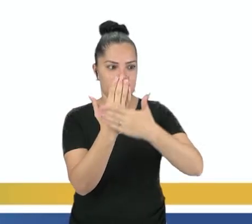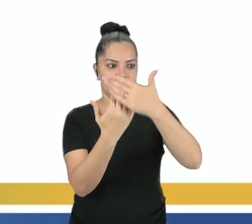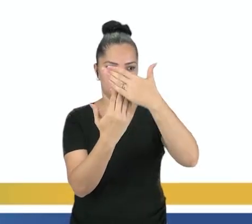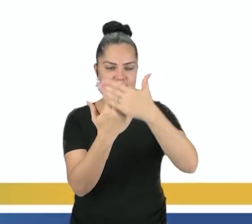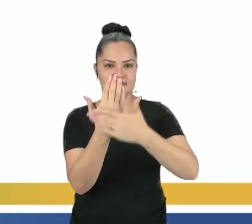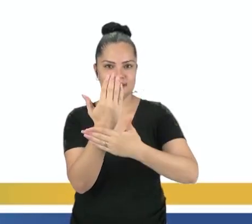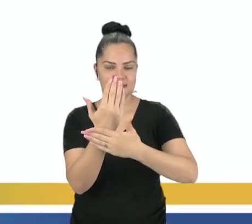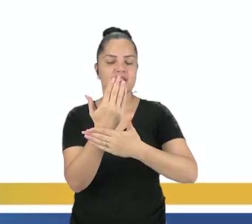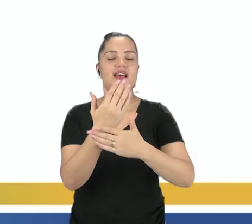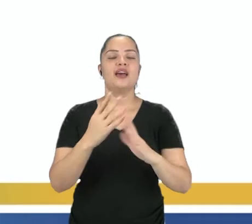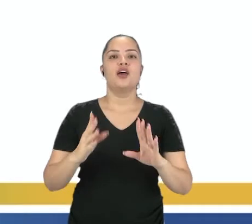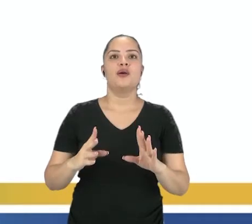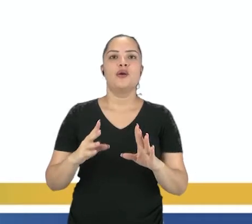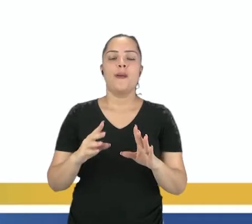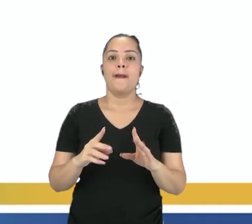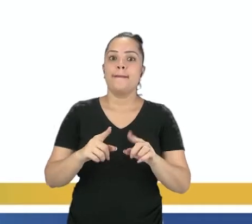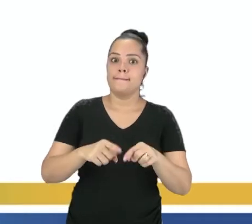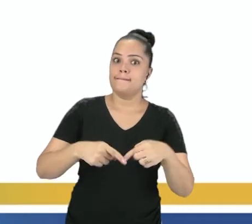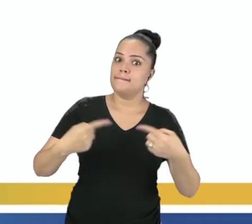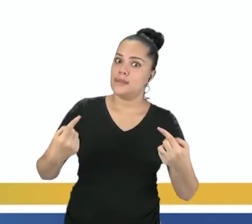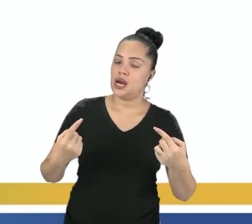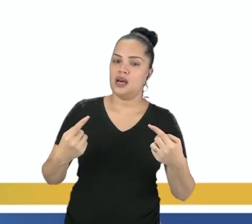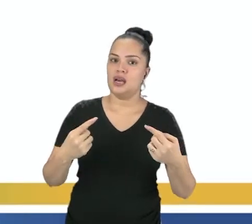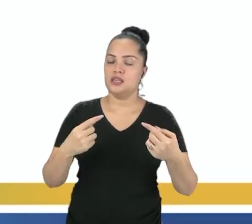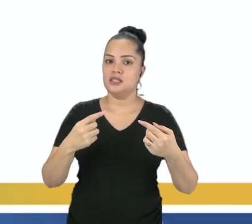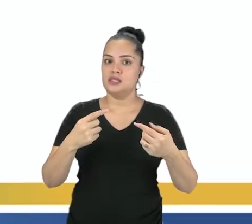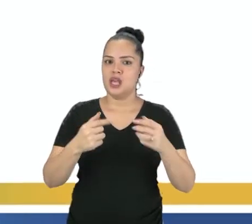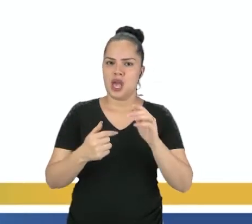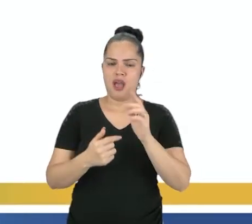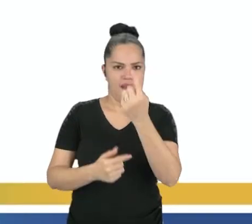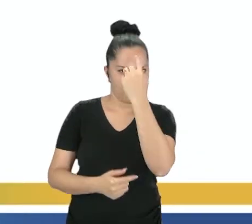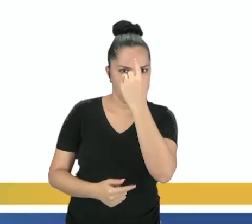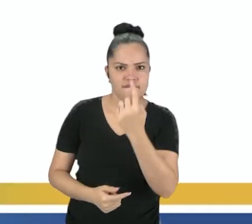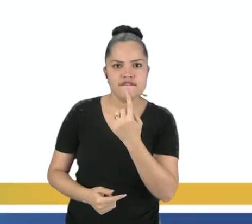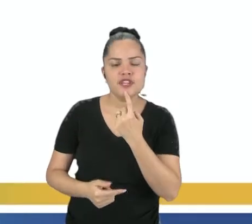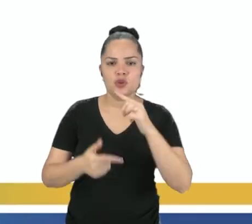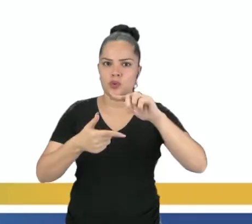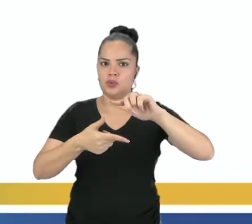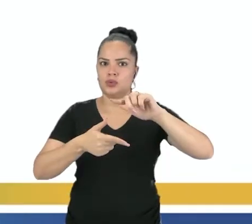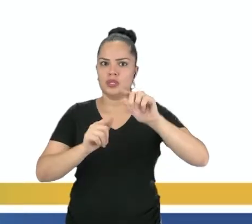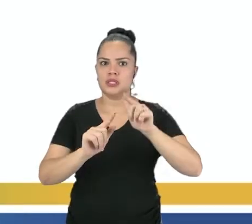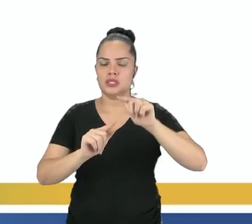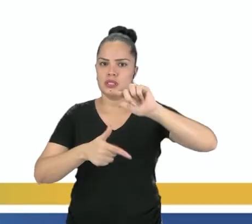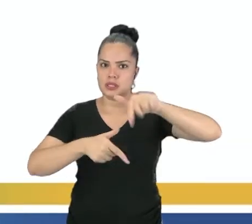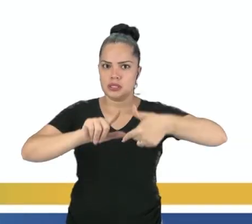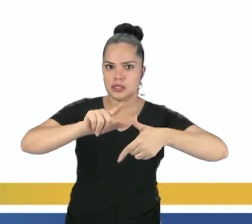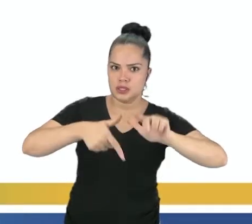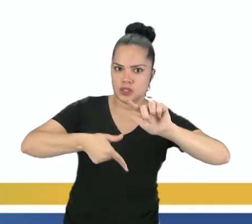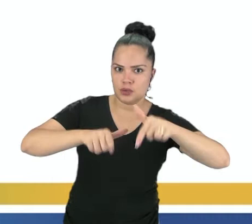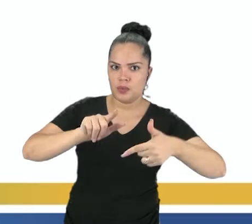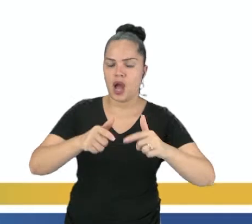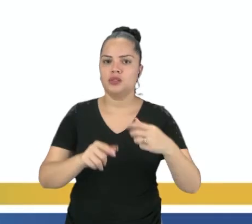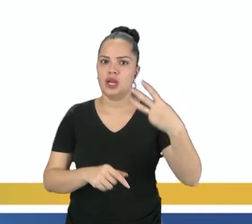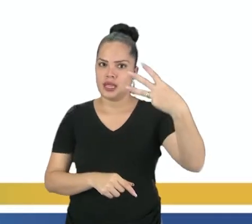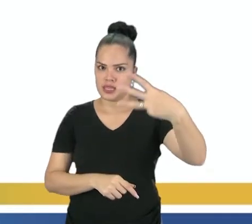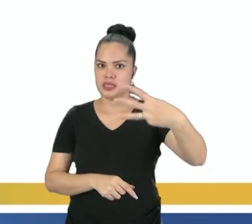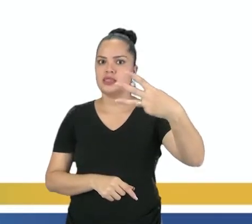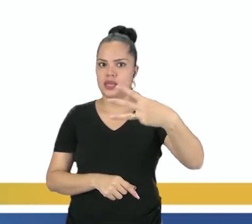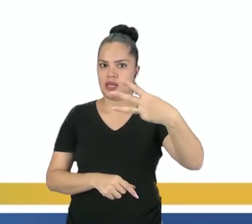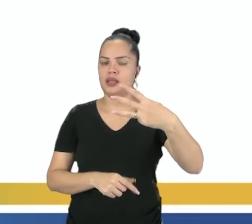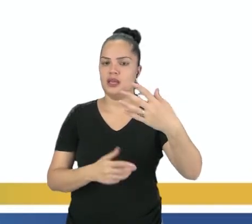faces. No entanto, nem toda figura tridimensional ela é um poliedro. Tridimensional de 3 dimensões, tá,